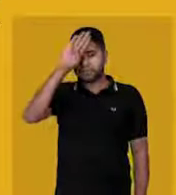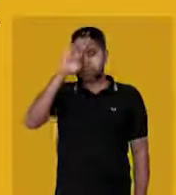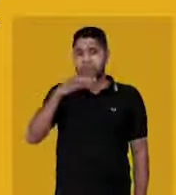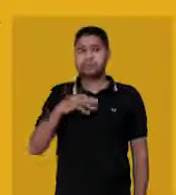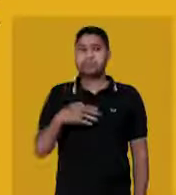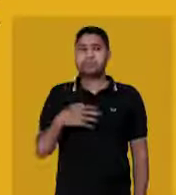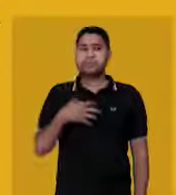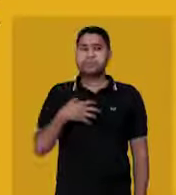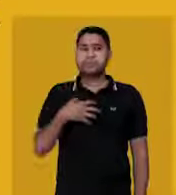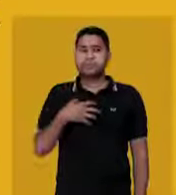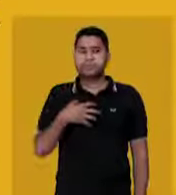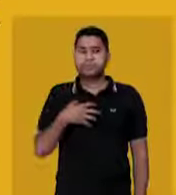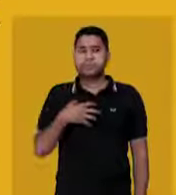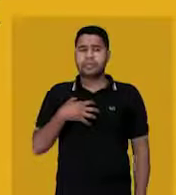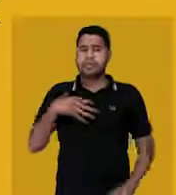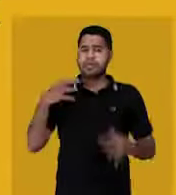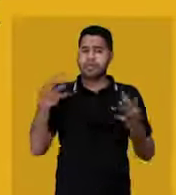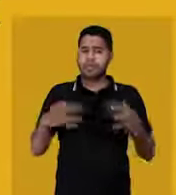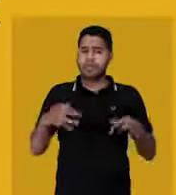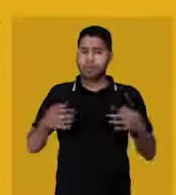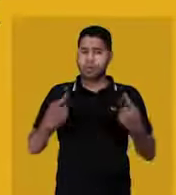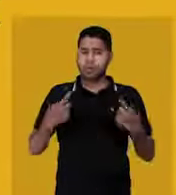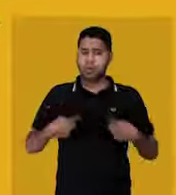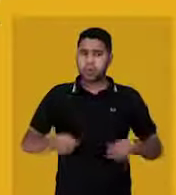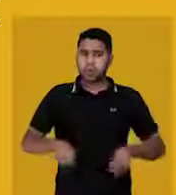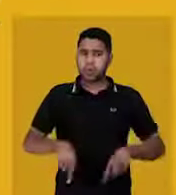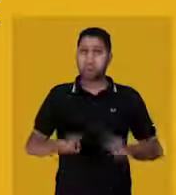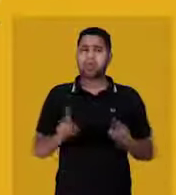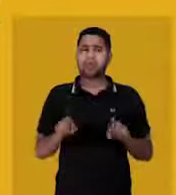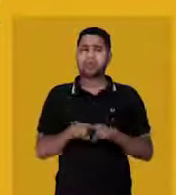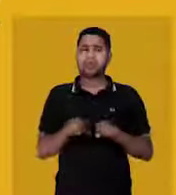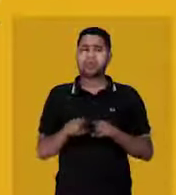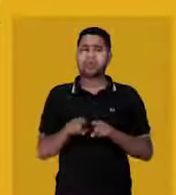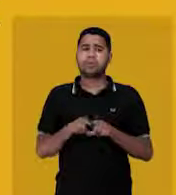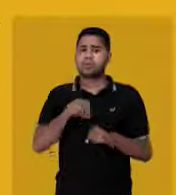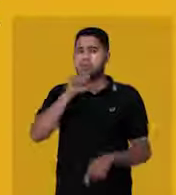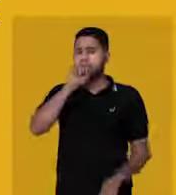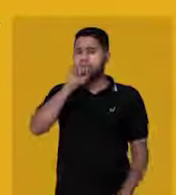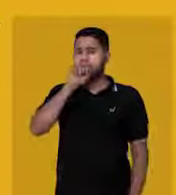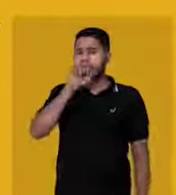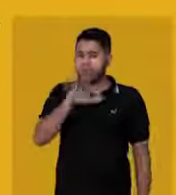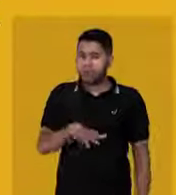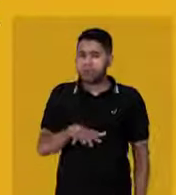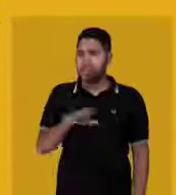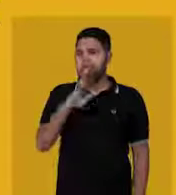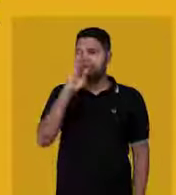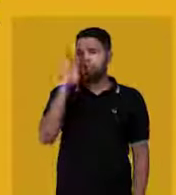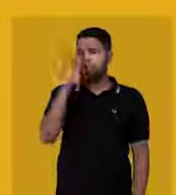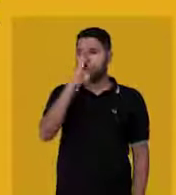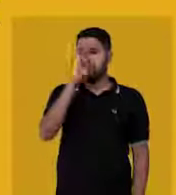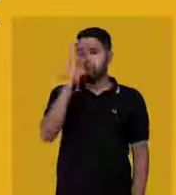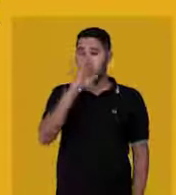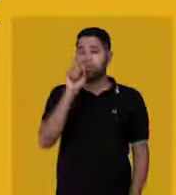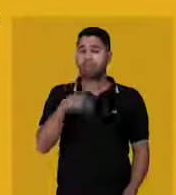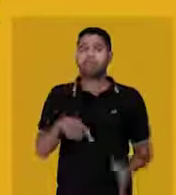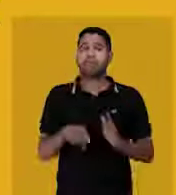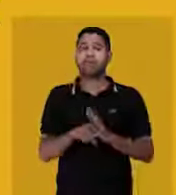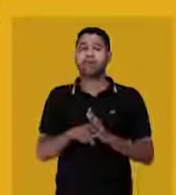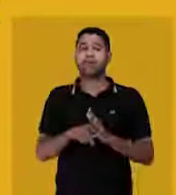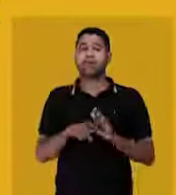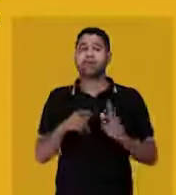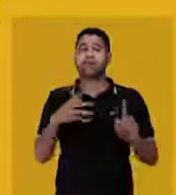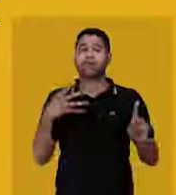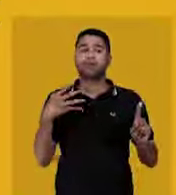respiração sibilante, dores abdominais, enjoo e também vômito. Sua transmissão é direta através